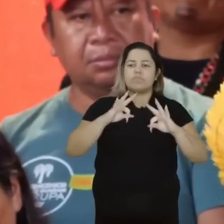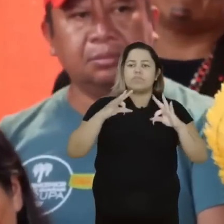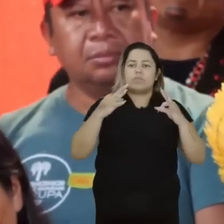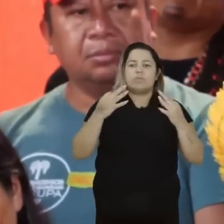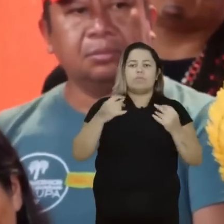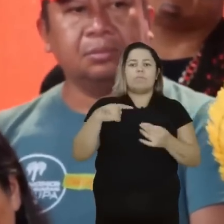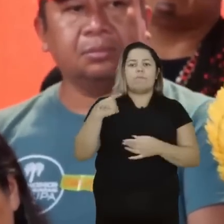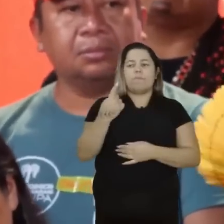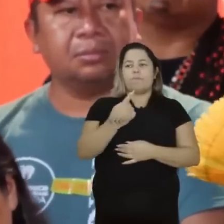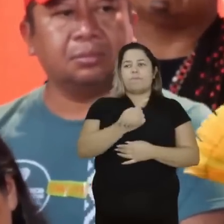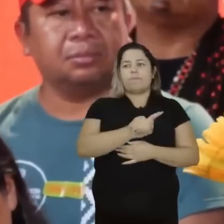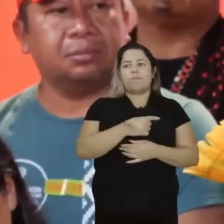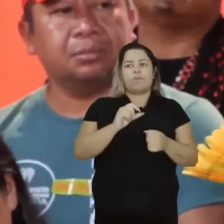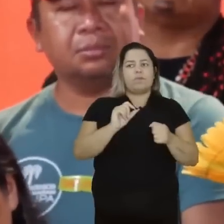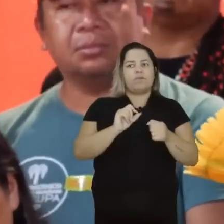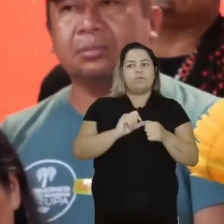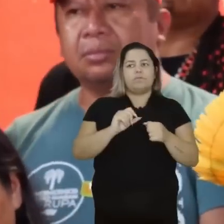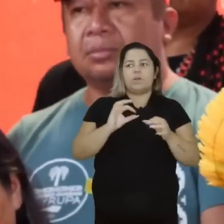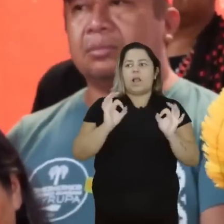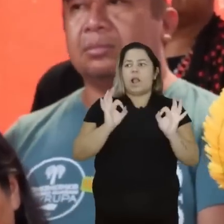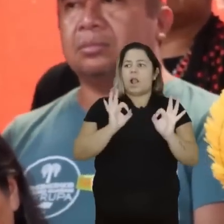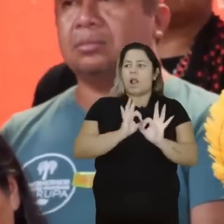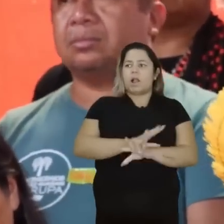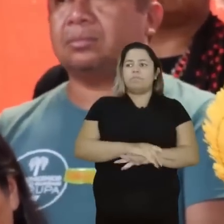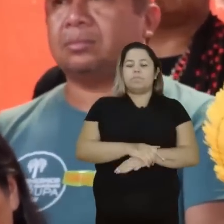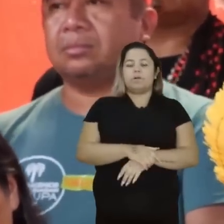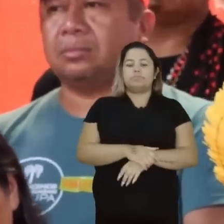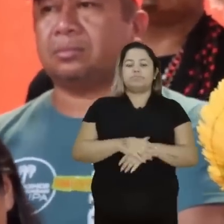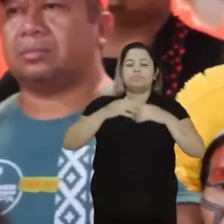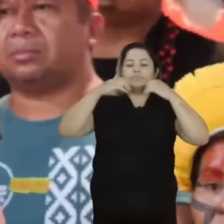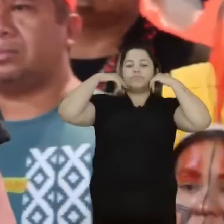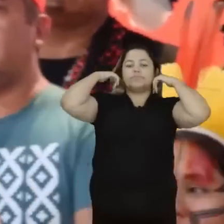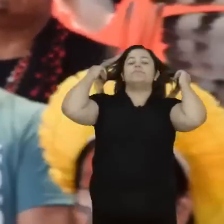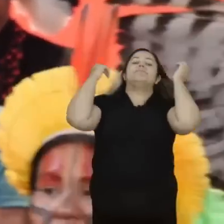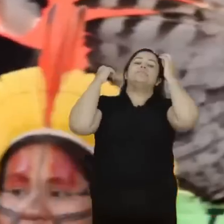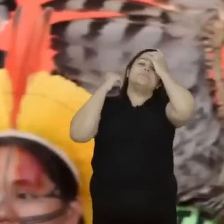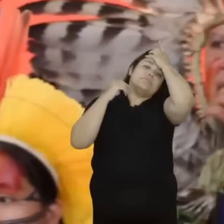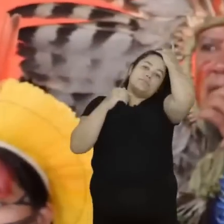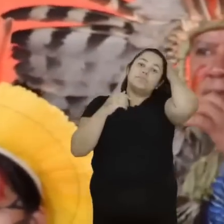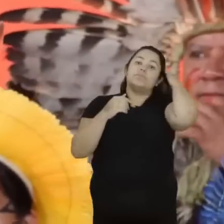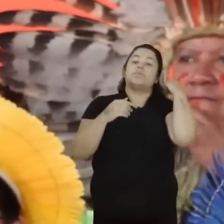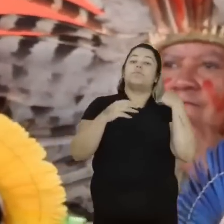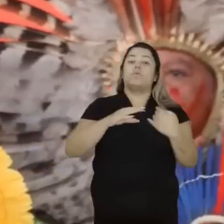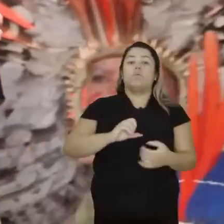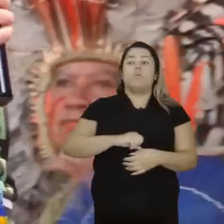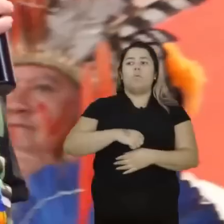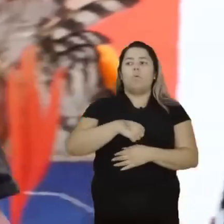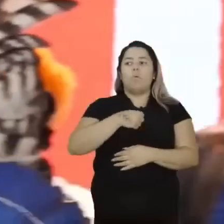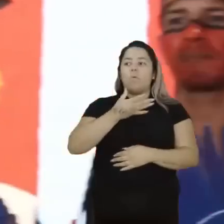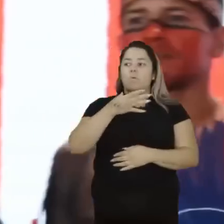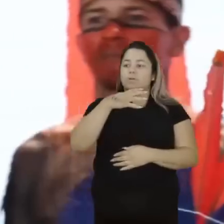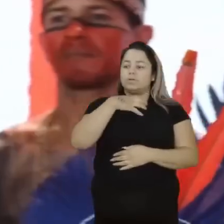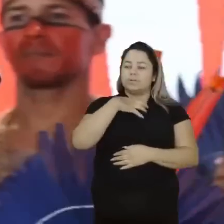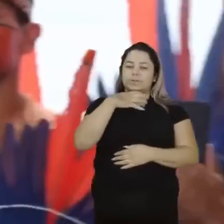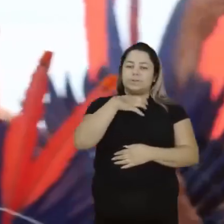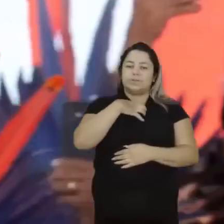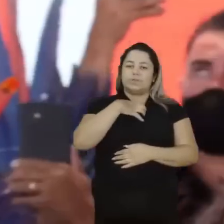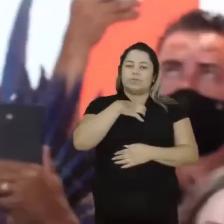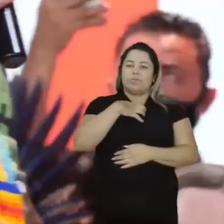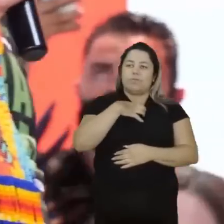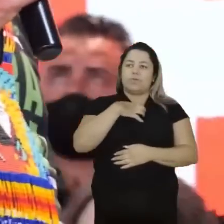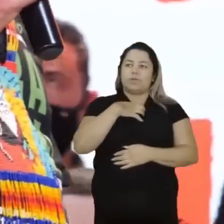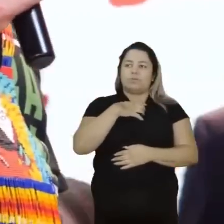fizemos foi desmontado. Eu sei do orgulho que eu senti quando eu